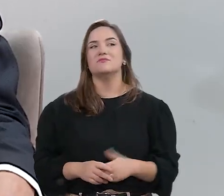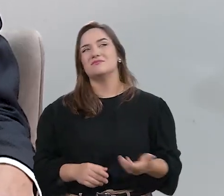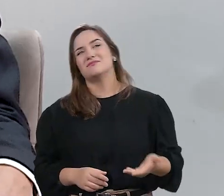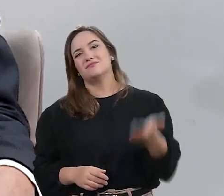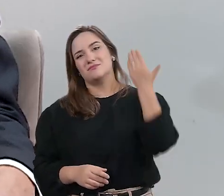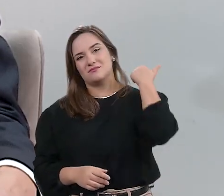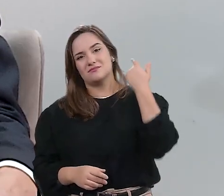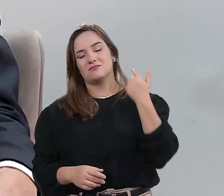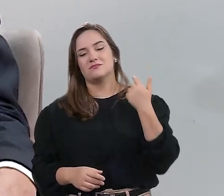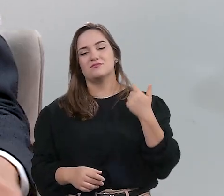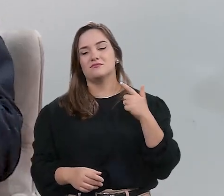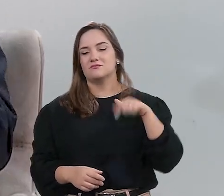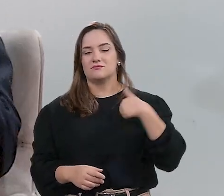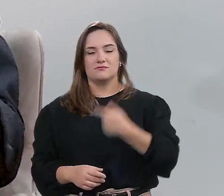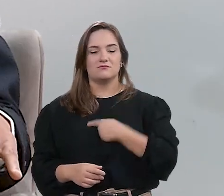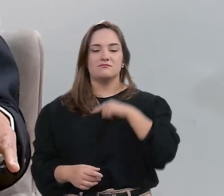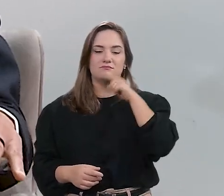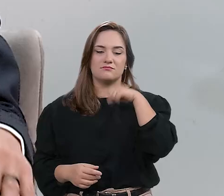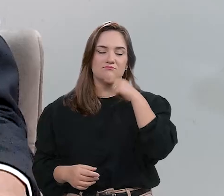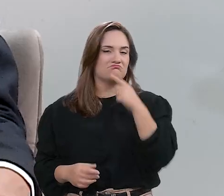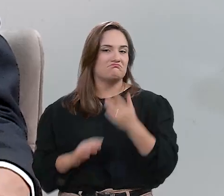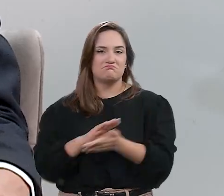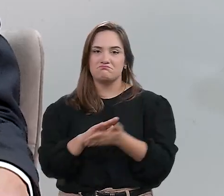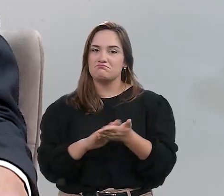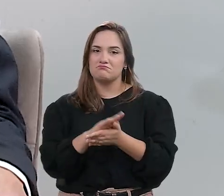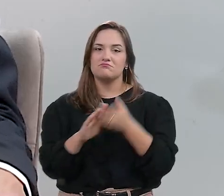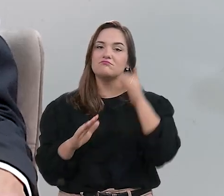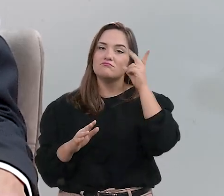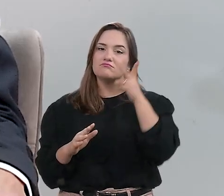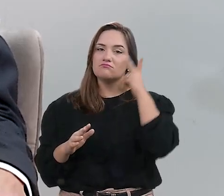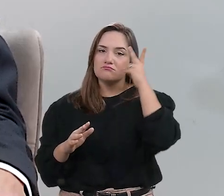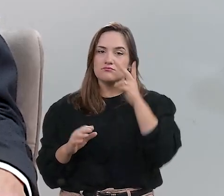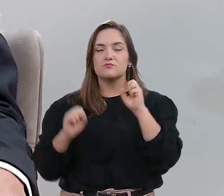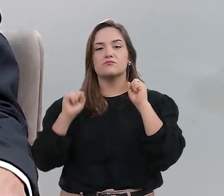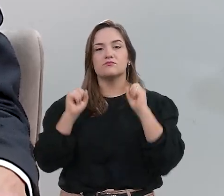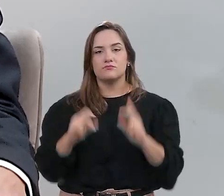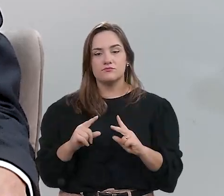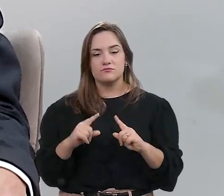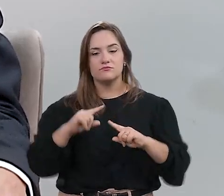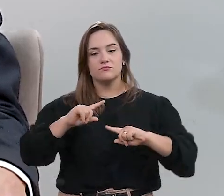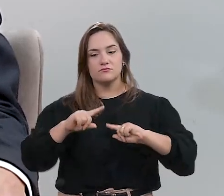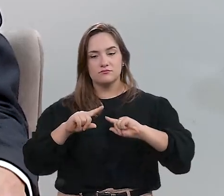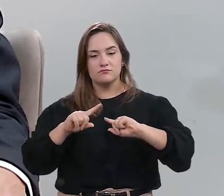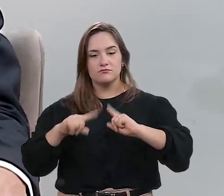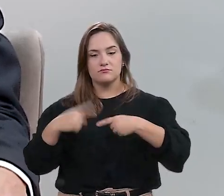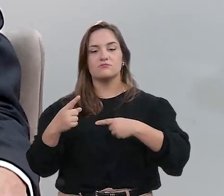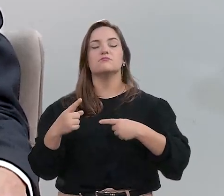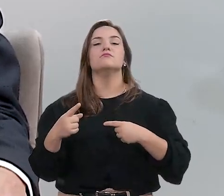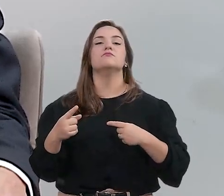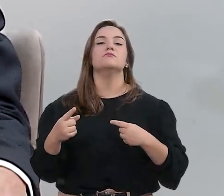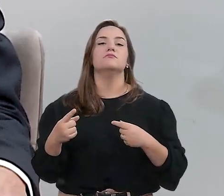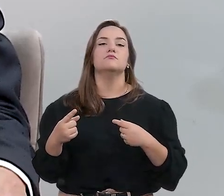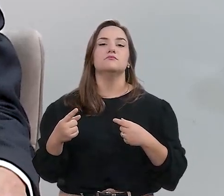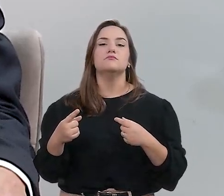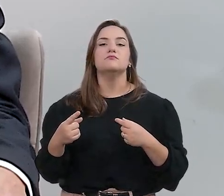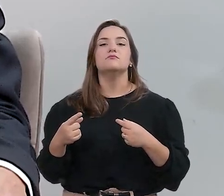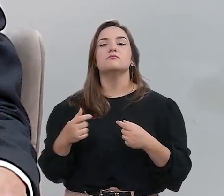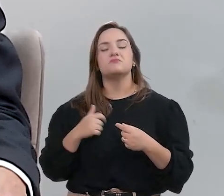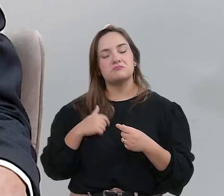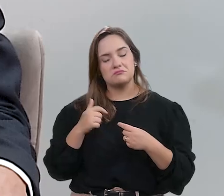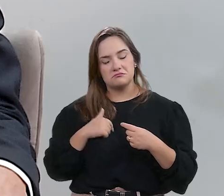naquela época, né? Nós não conseguimos eleger nenhum vereador, né? Mas depois, né, que